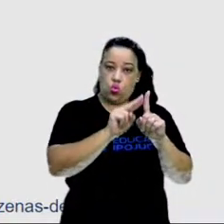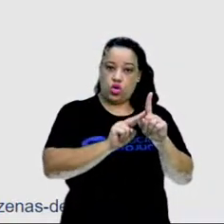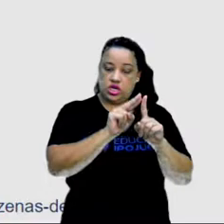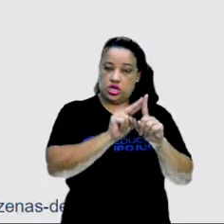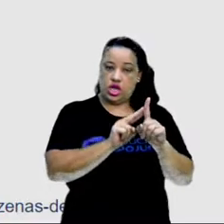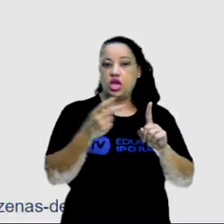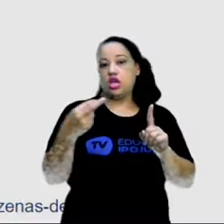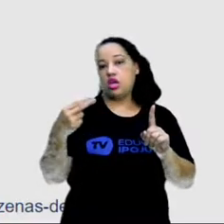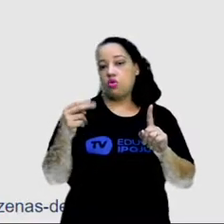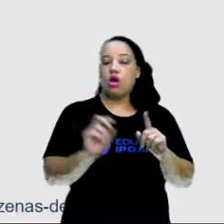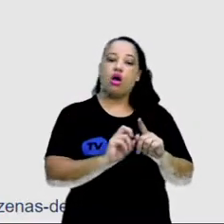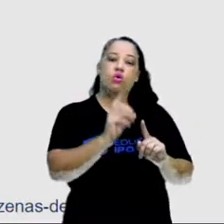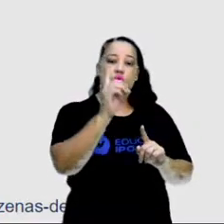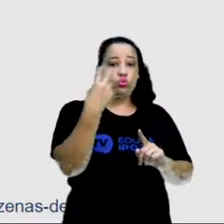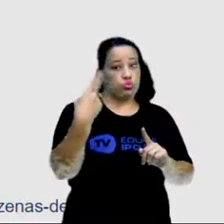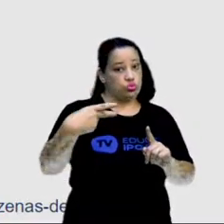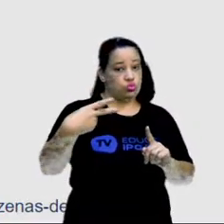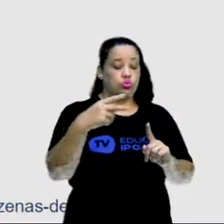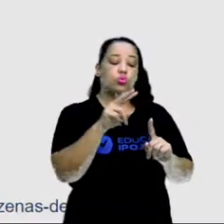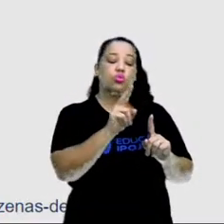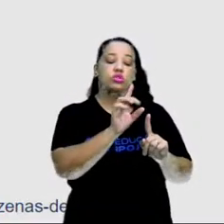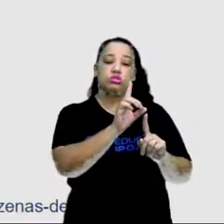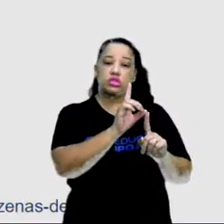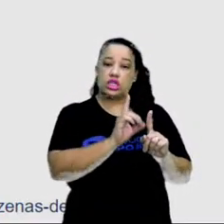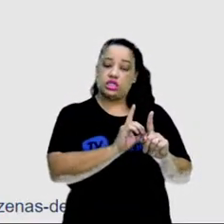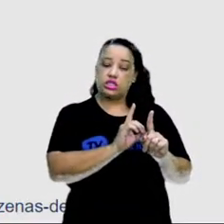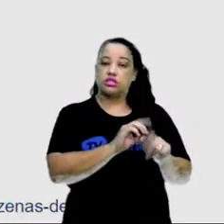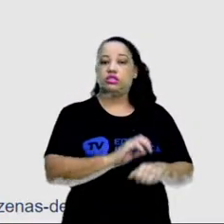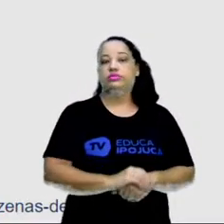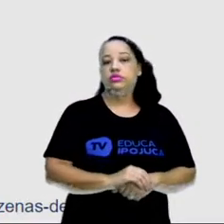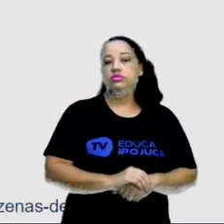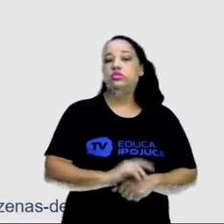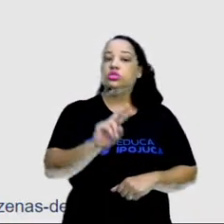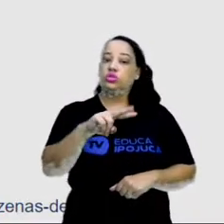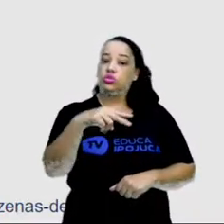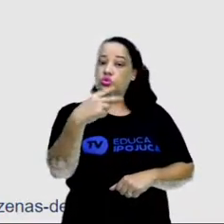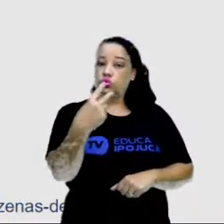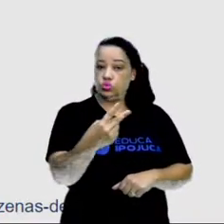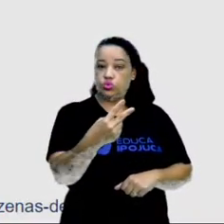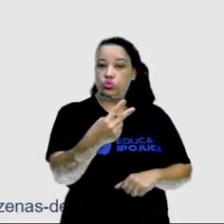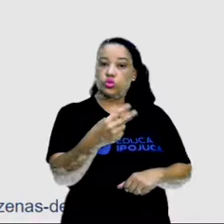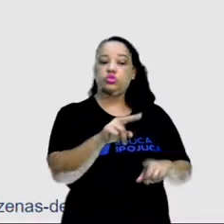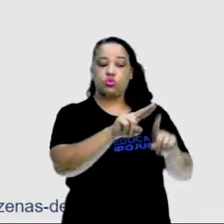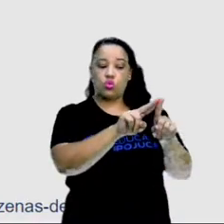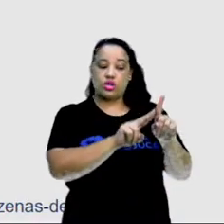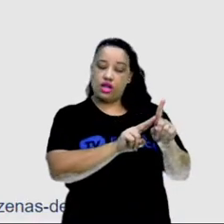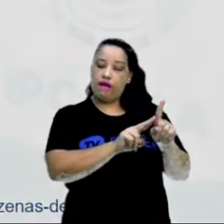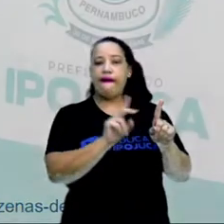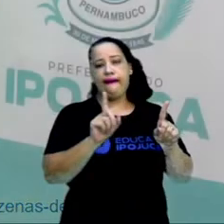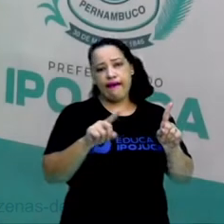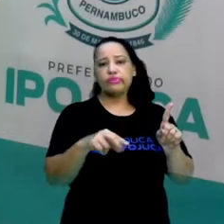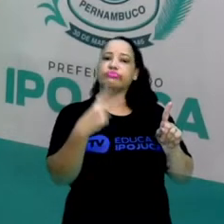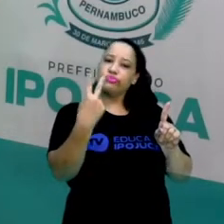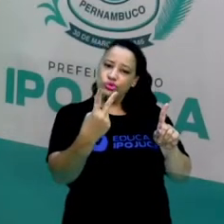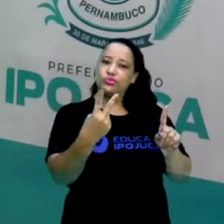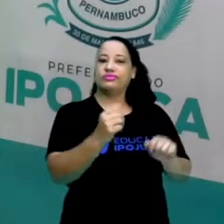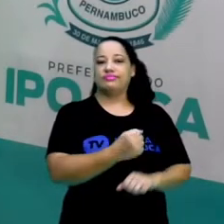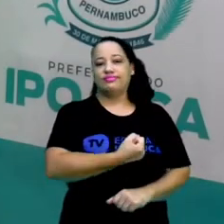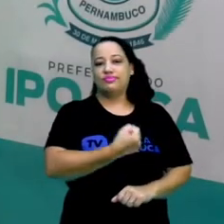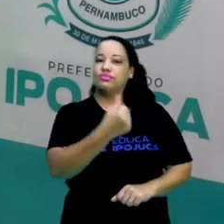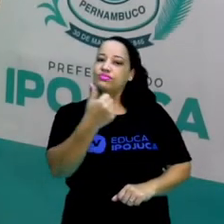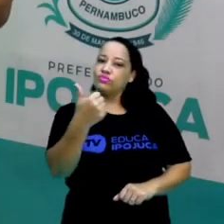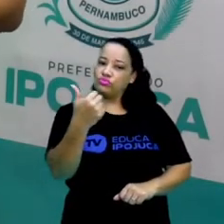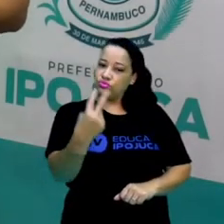dezenas. E duas unidades igual o quê? A duas unidades, porque você vai ter duas unidades para